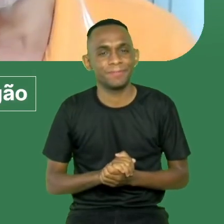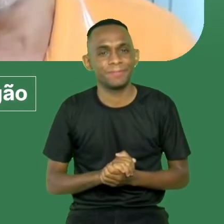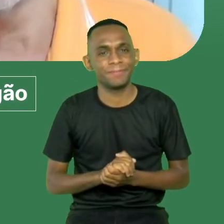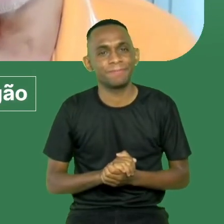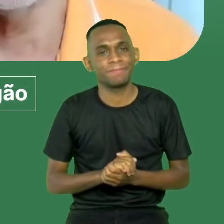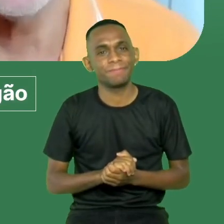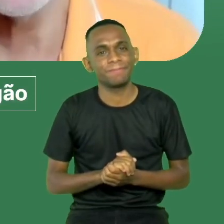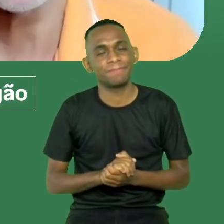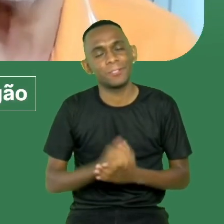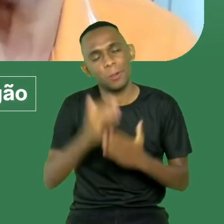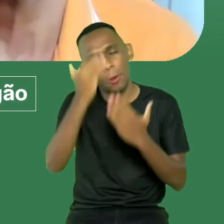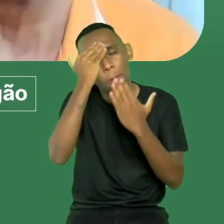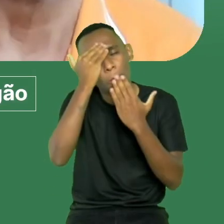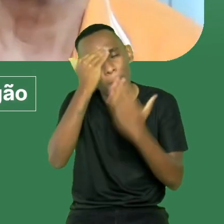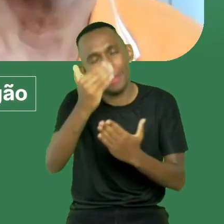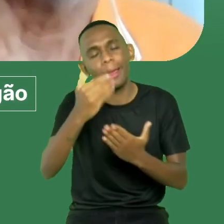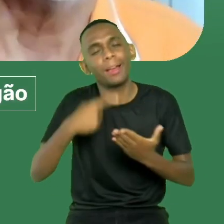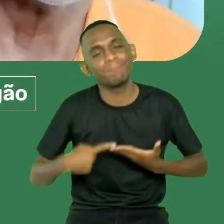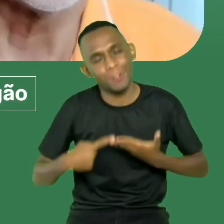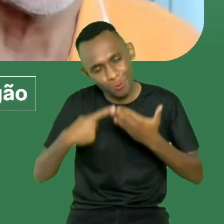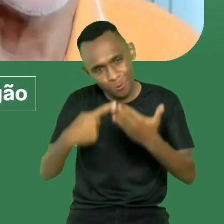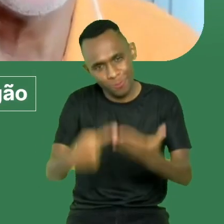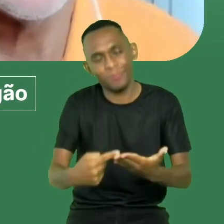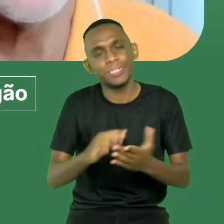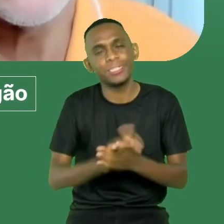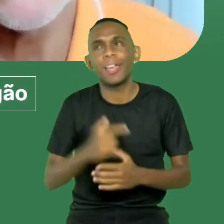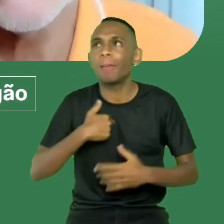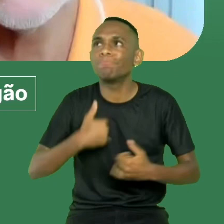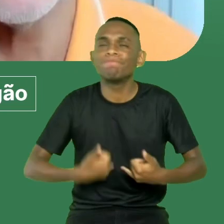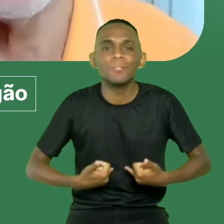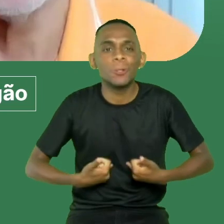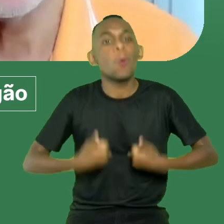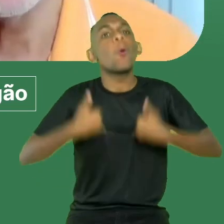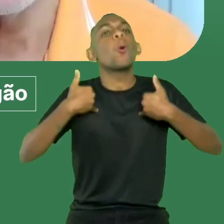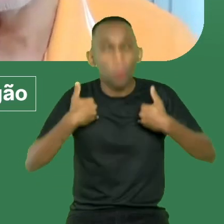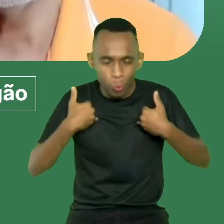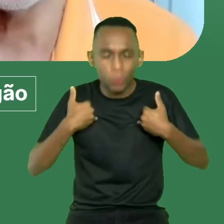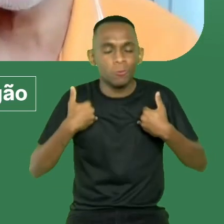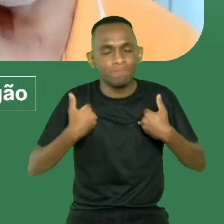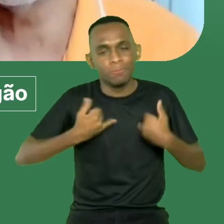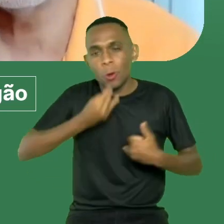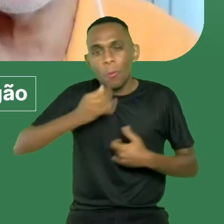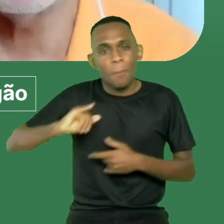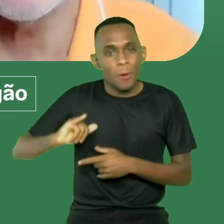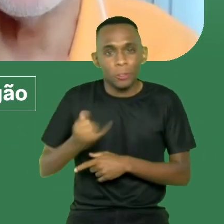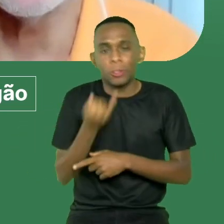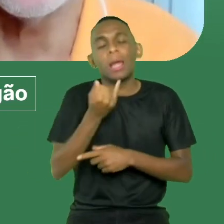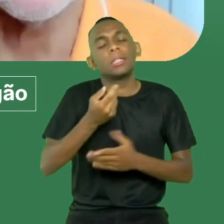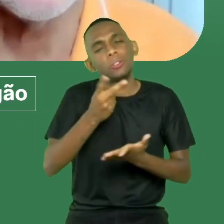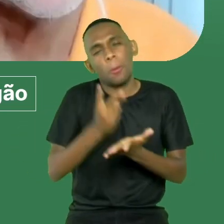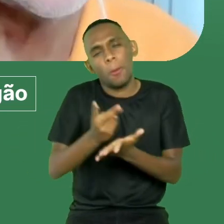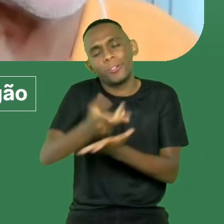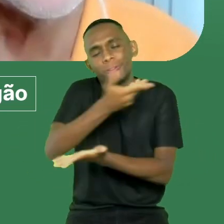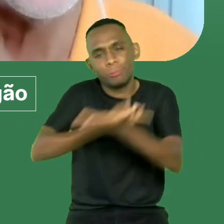Bem-vindo, agradeço o convite. É uma honra estar aqui nesse projeto Sempre um